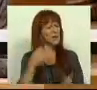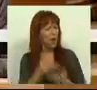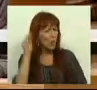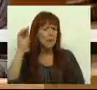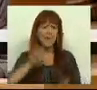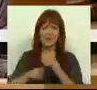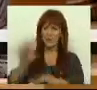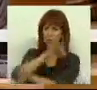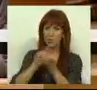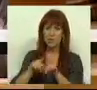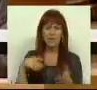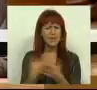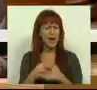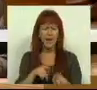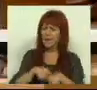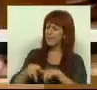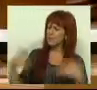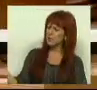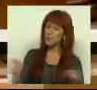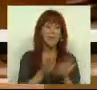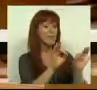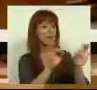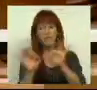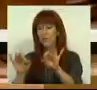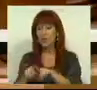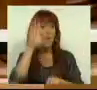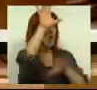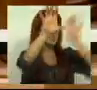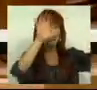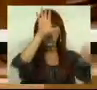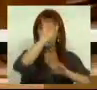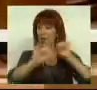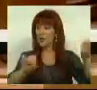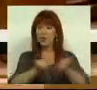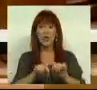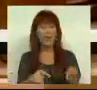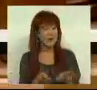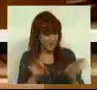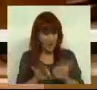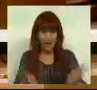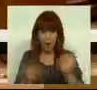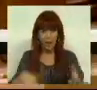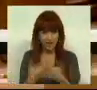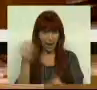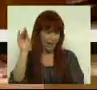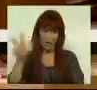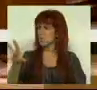Banco Central Europeu gerasse uma política de favorecimento aos Estados como tem para os bancos?